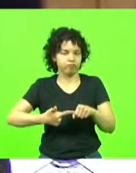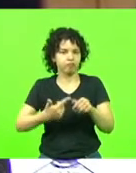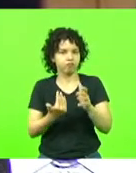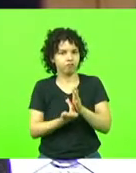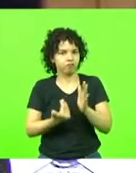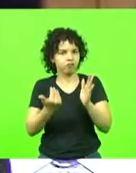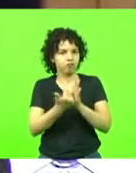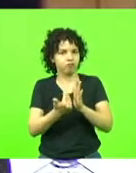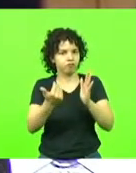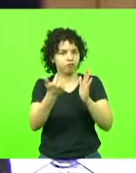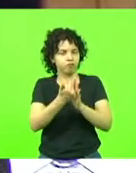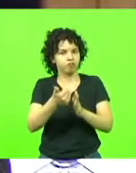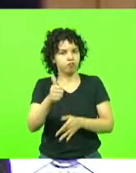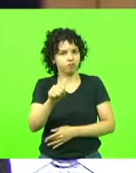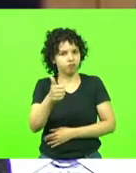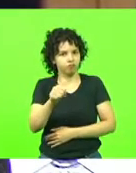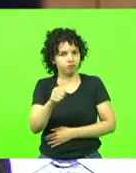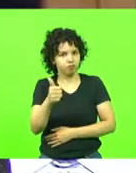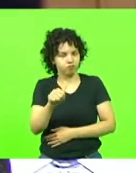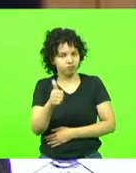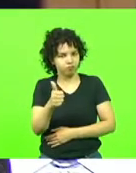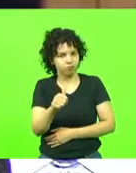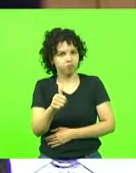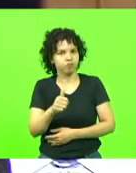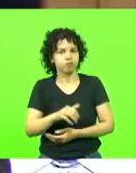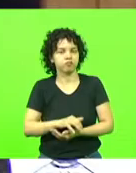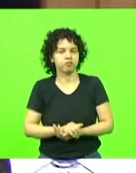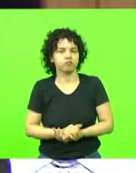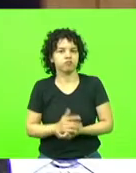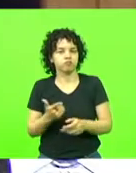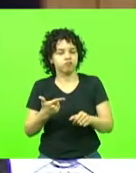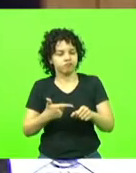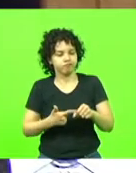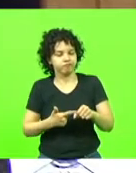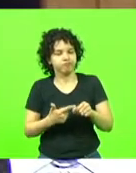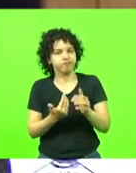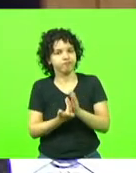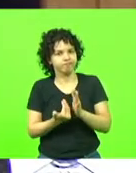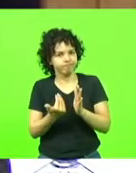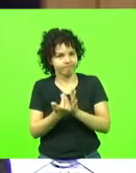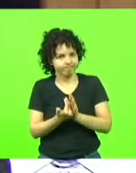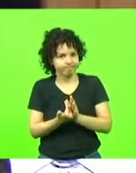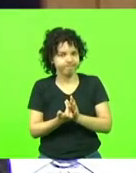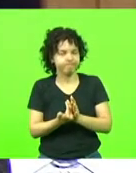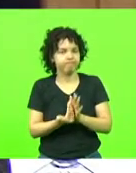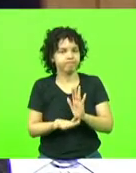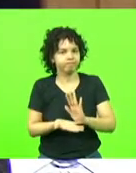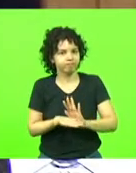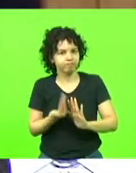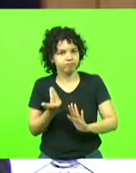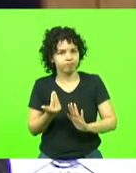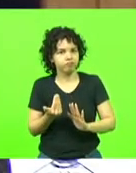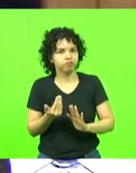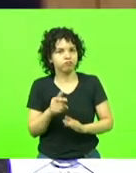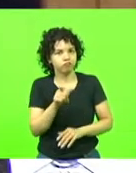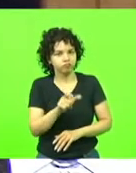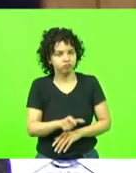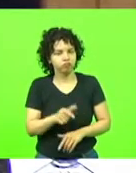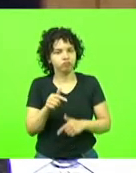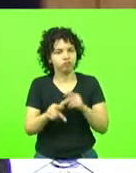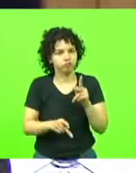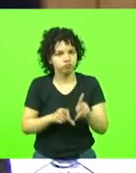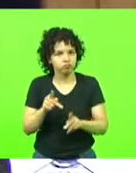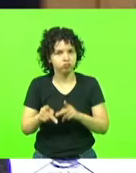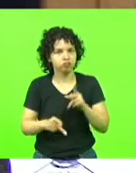aumentos consecutivos no aumento da gasolina, tirando do trabalhador tirando do povo que